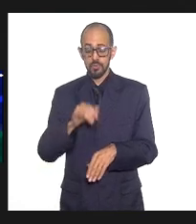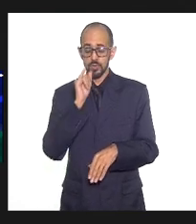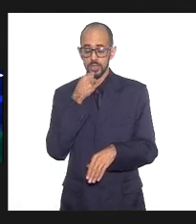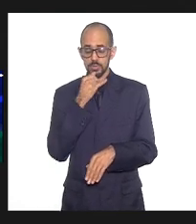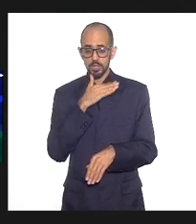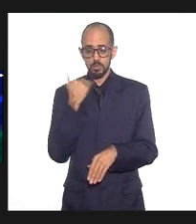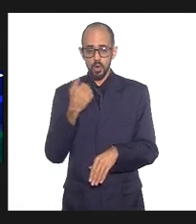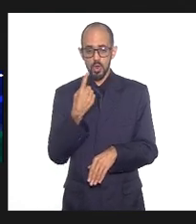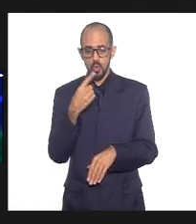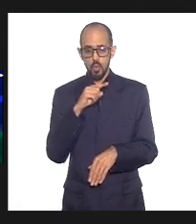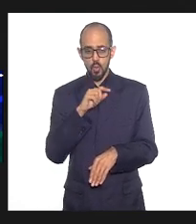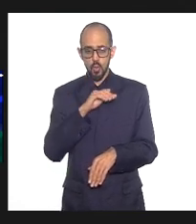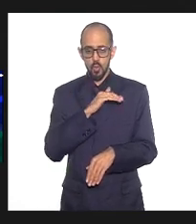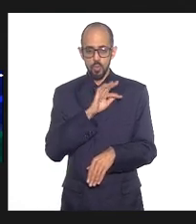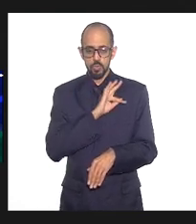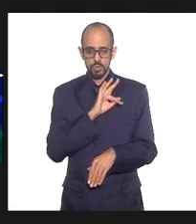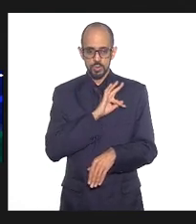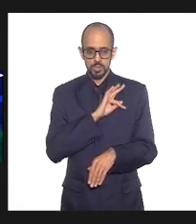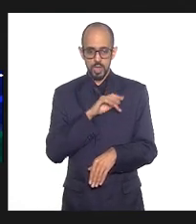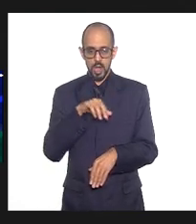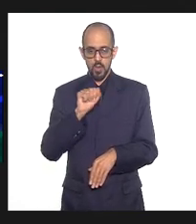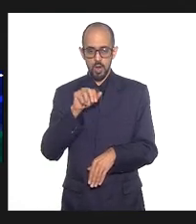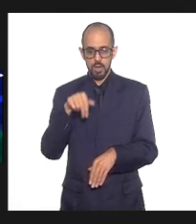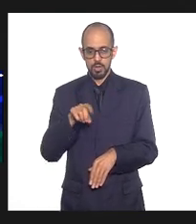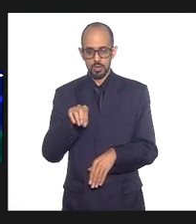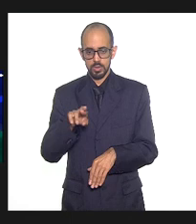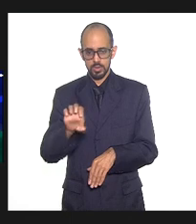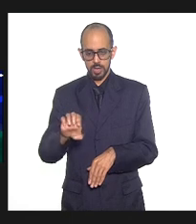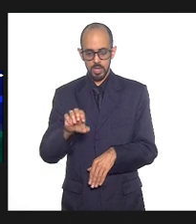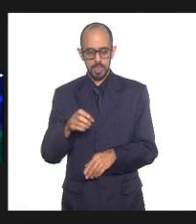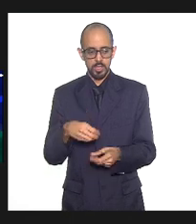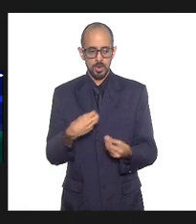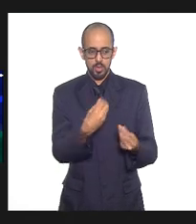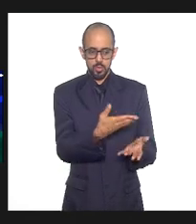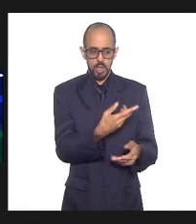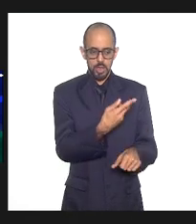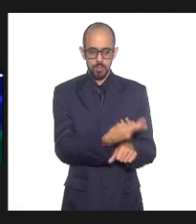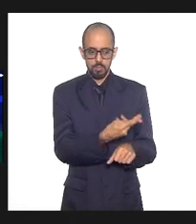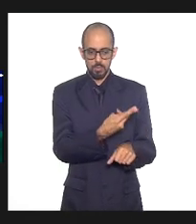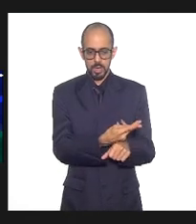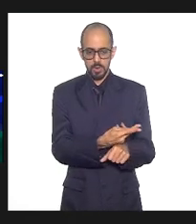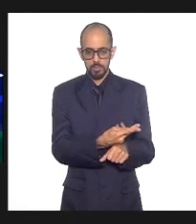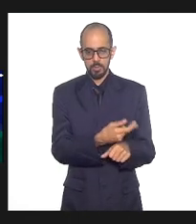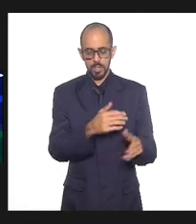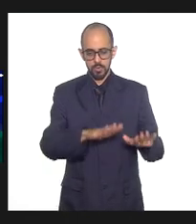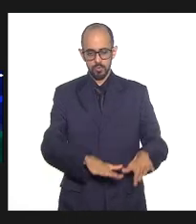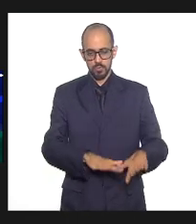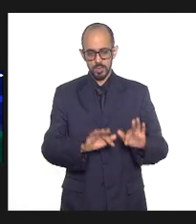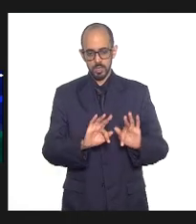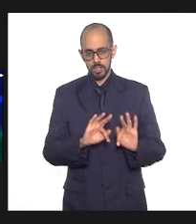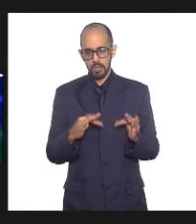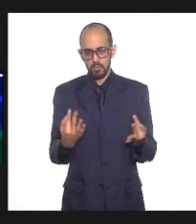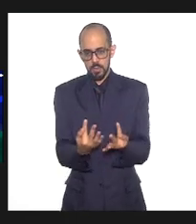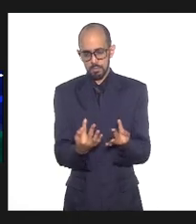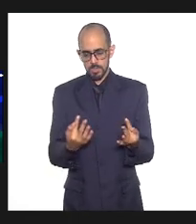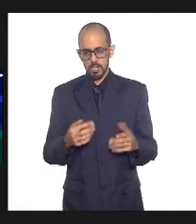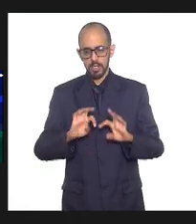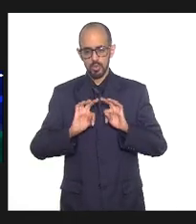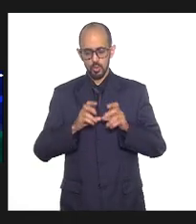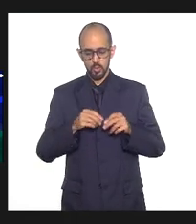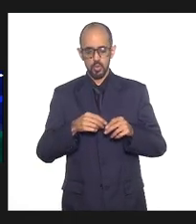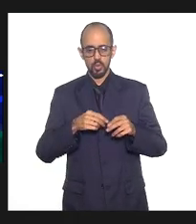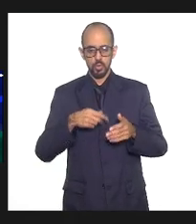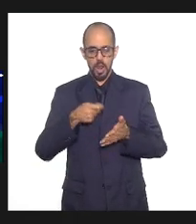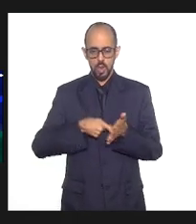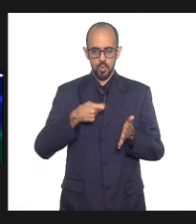lhe dei uma moção para que fique nos anais, na história da sua família, na história da Polícia do Rio de Janeiro, tudo aquilo que ele fez